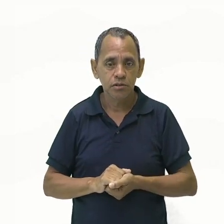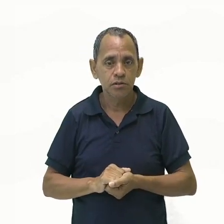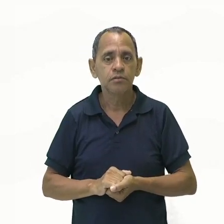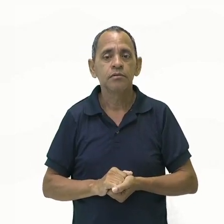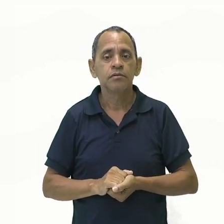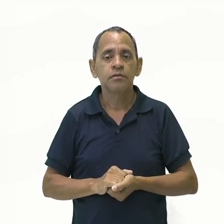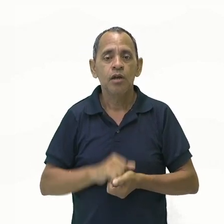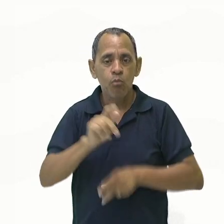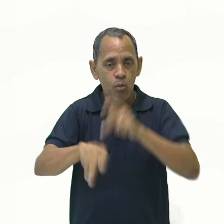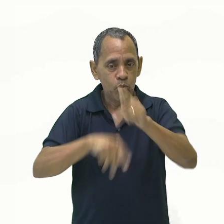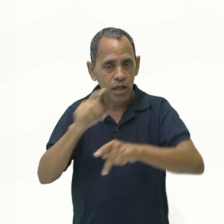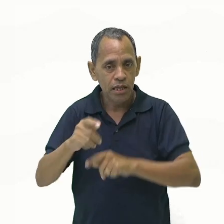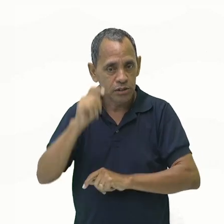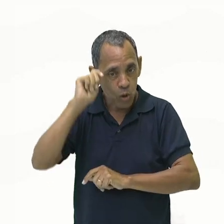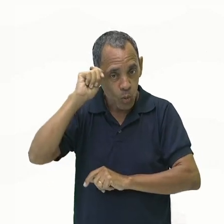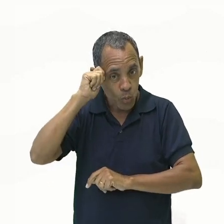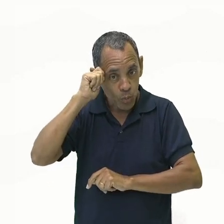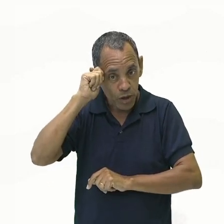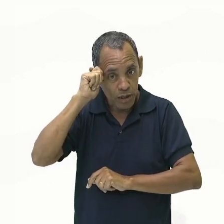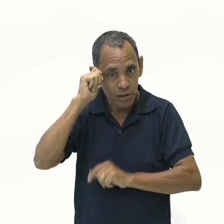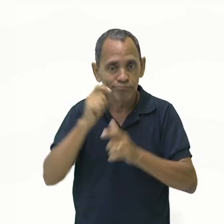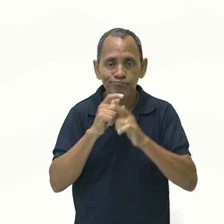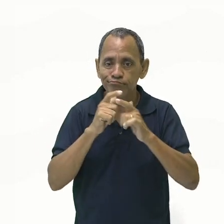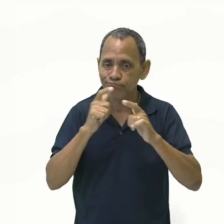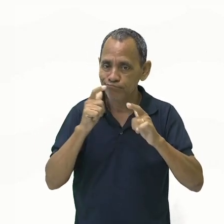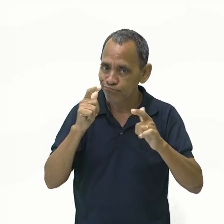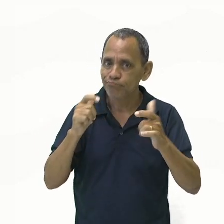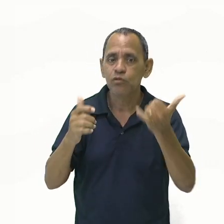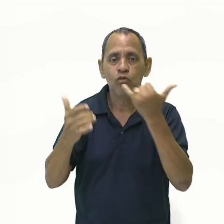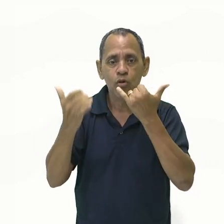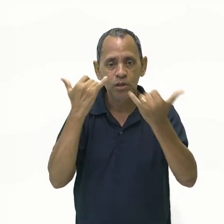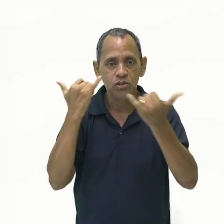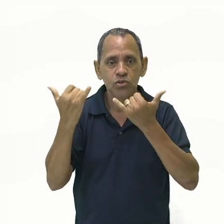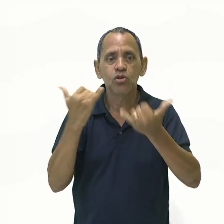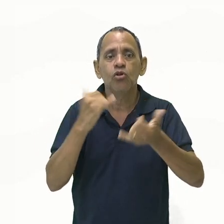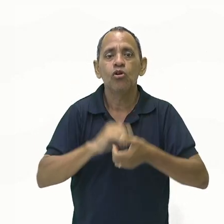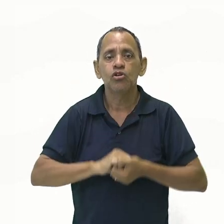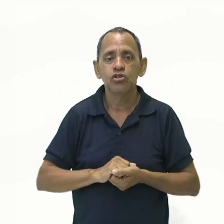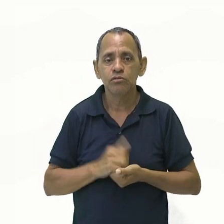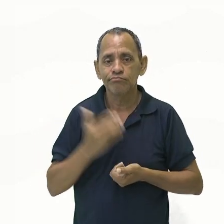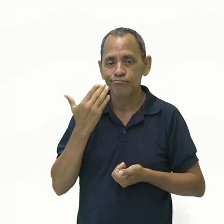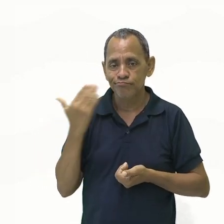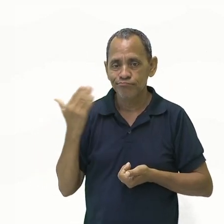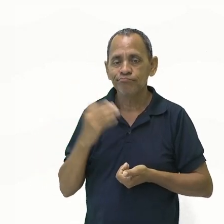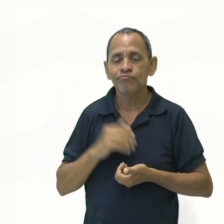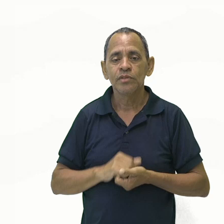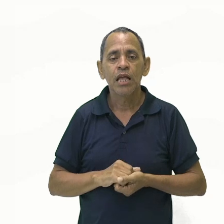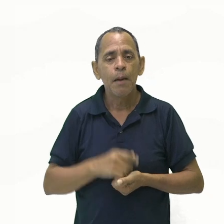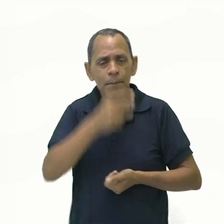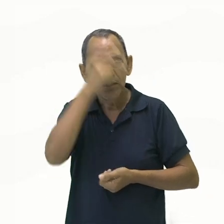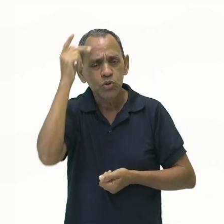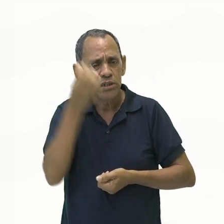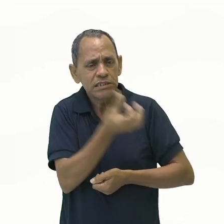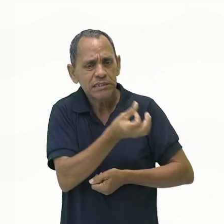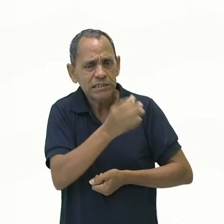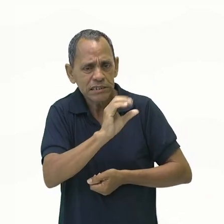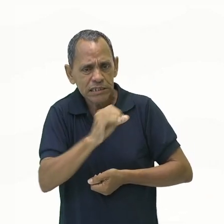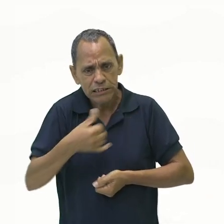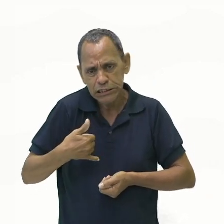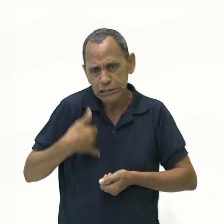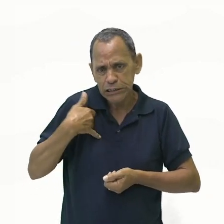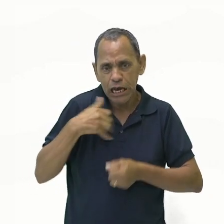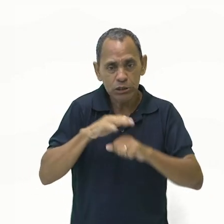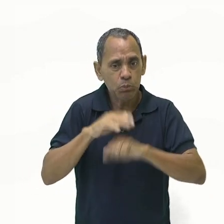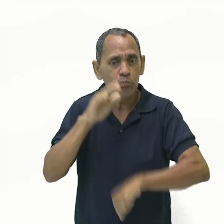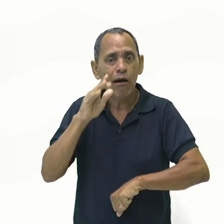né, é muito maior os dados. Quando a gente vem aqui para pessoas de 60 anos ou mais, essa diferença